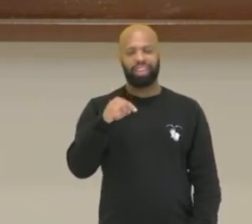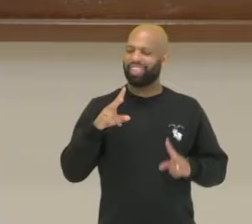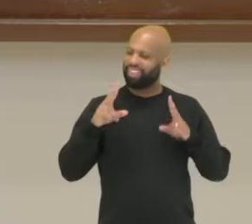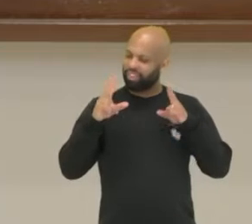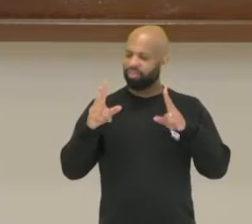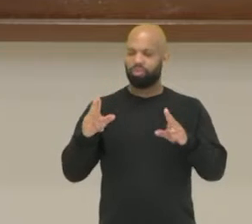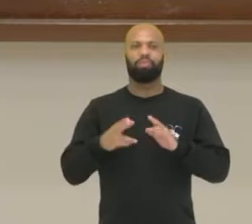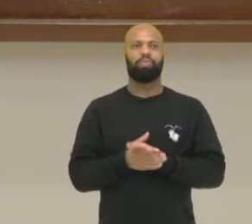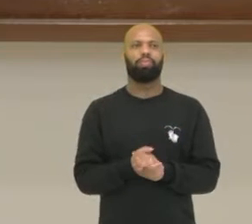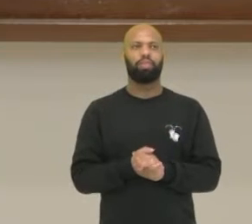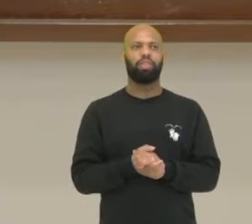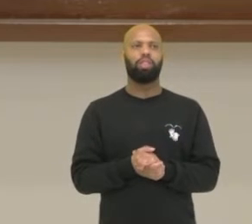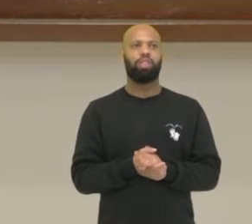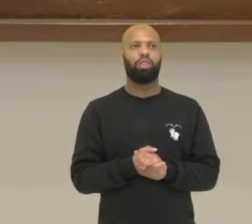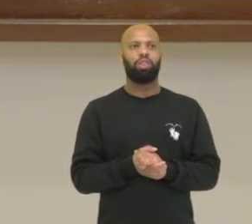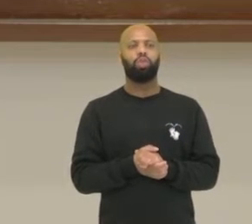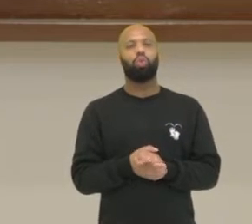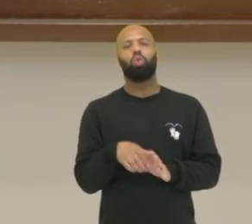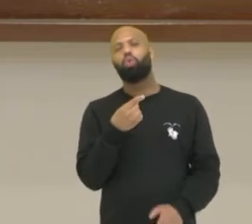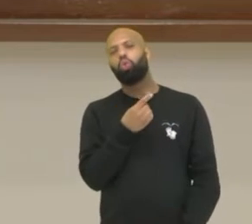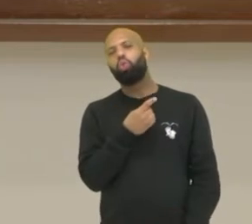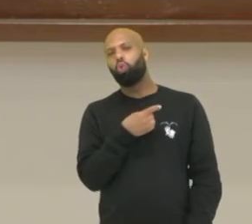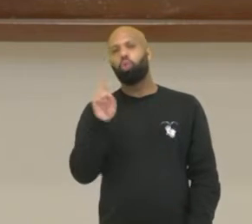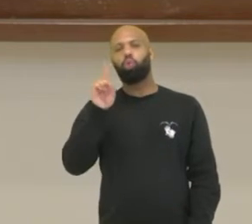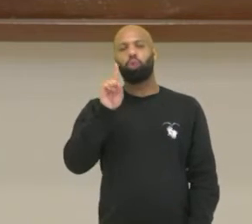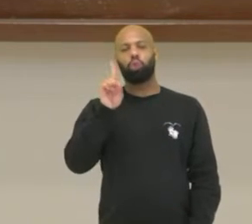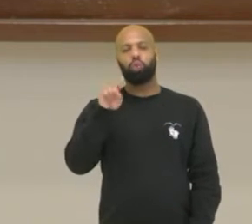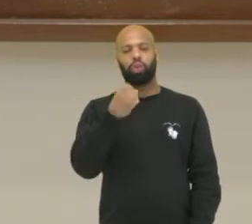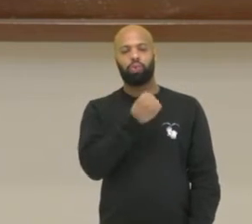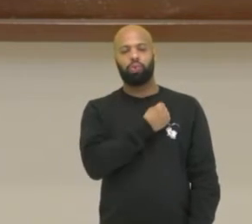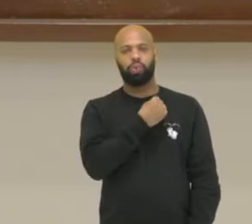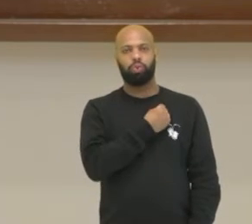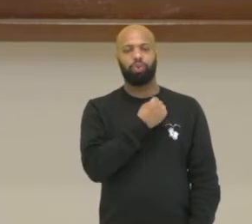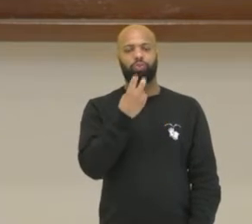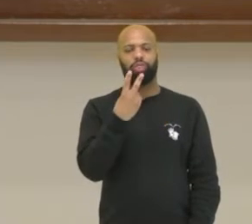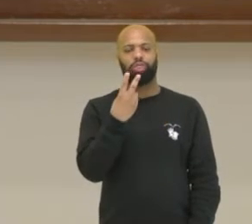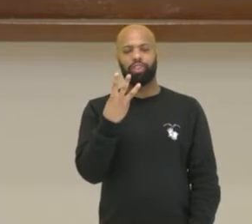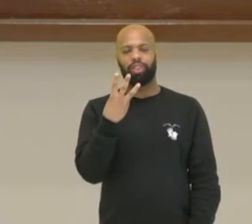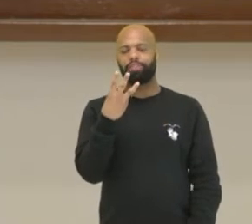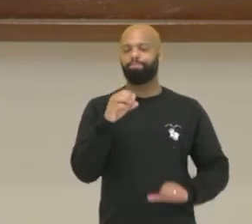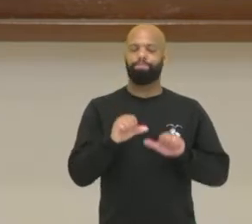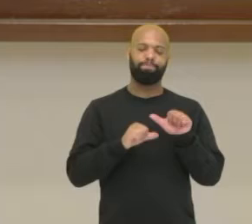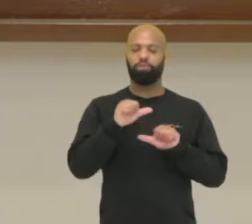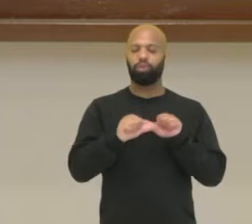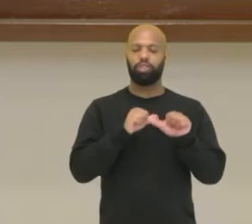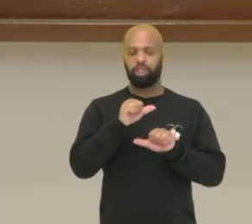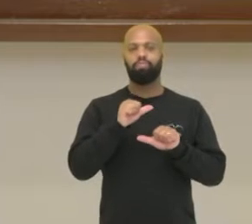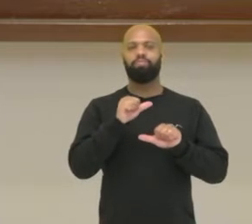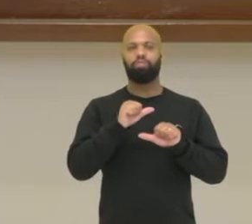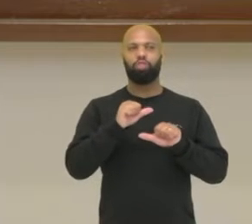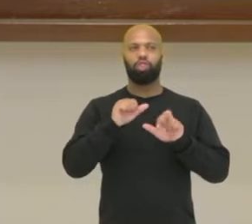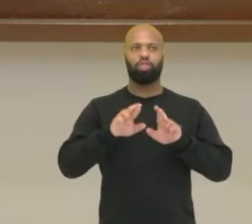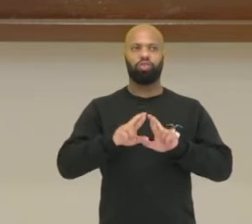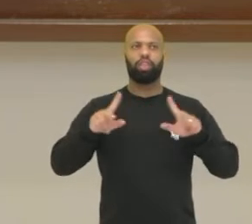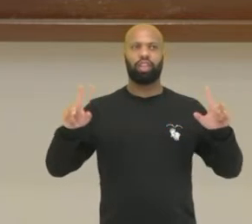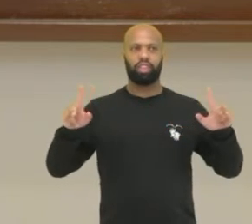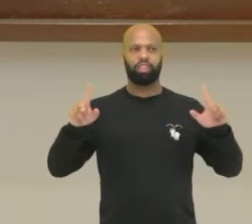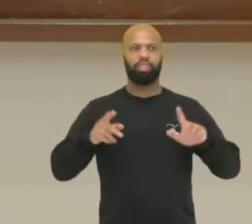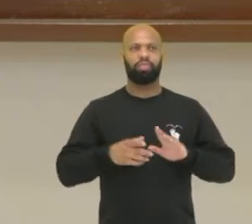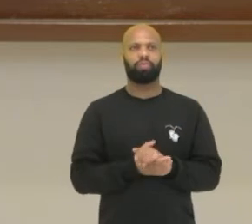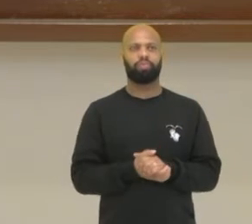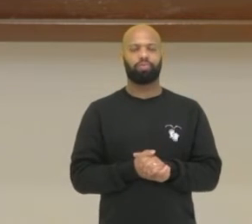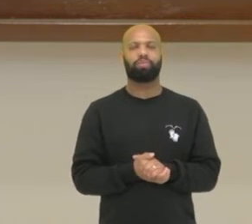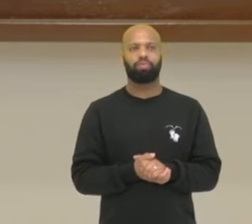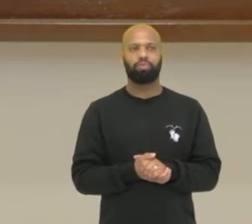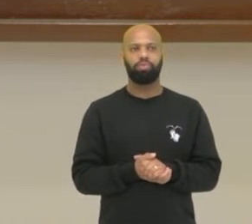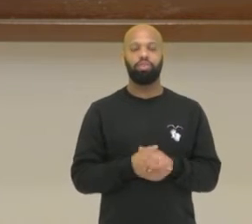iguais. O que vai definir, o que vai mudar é o último par, que é este último